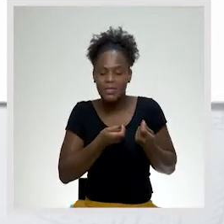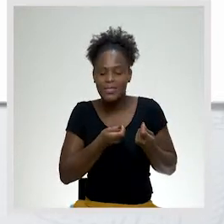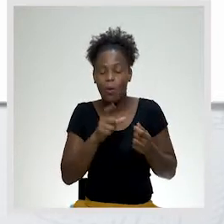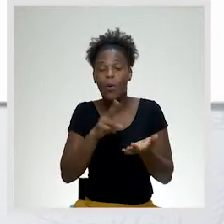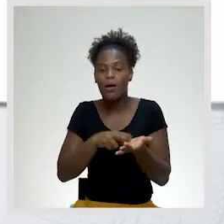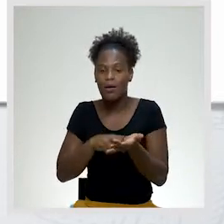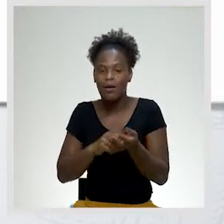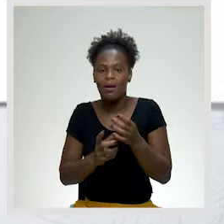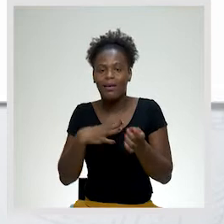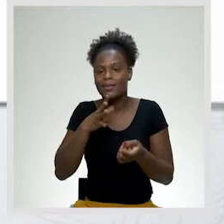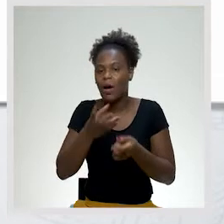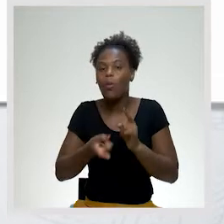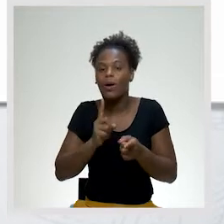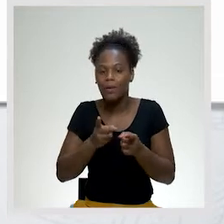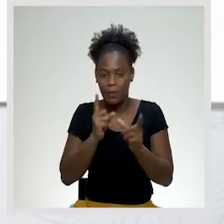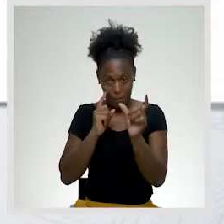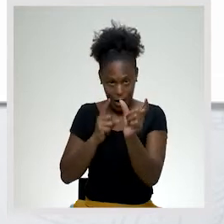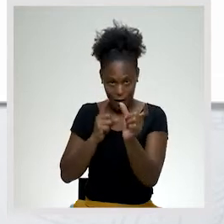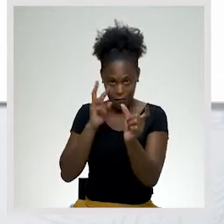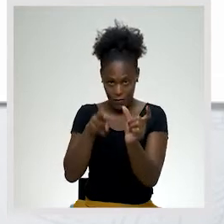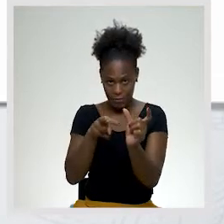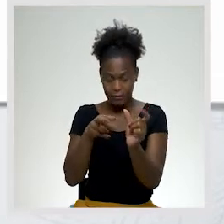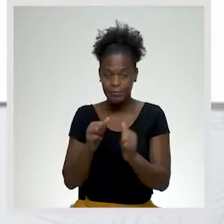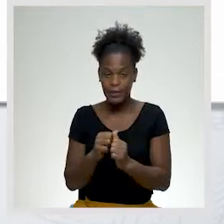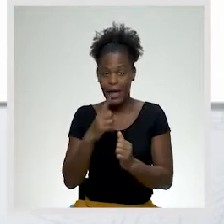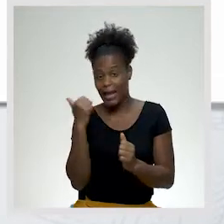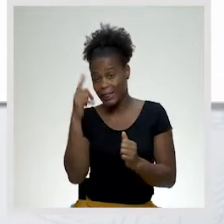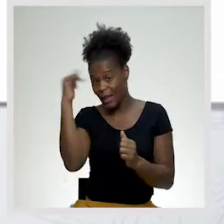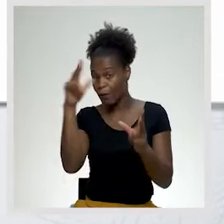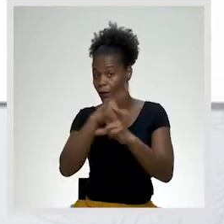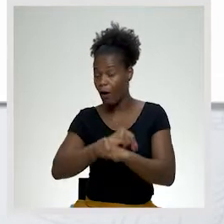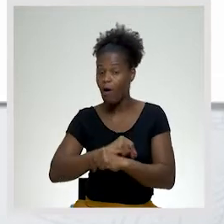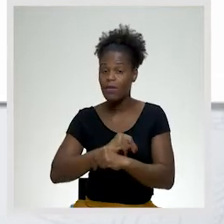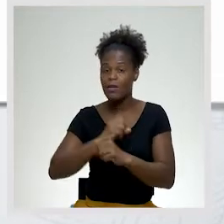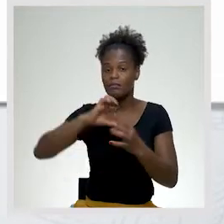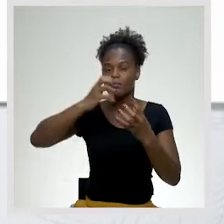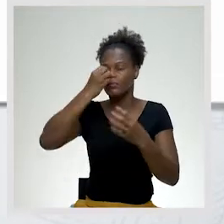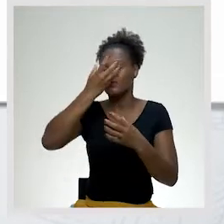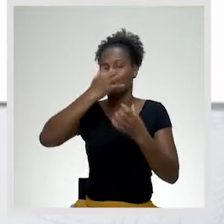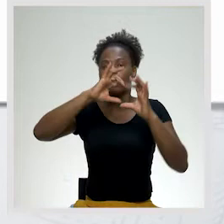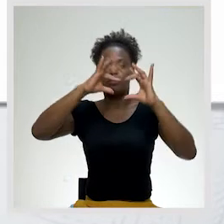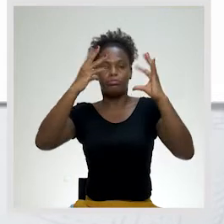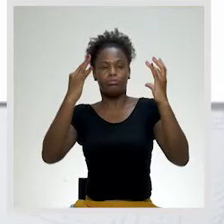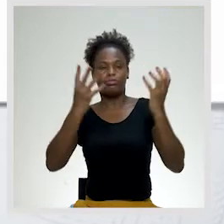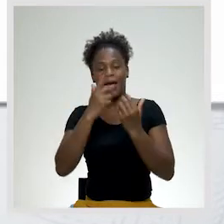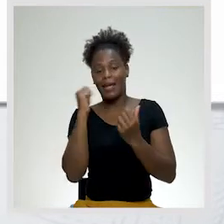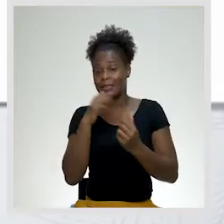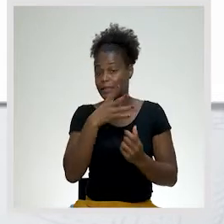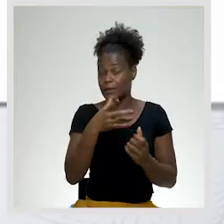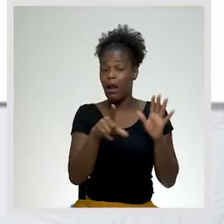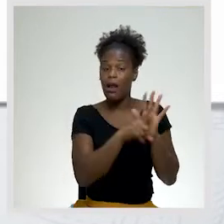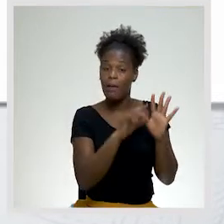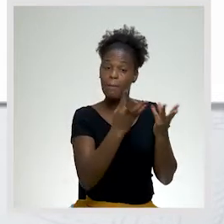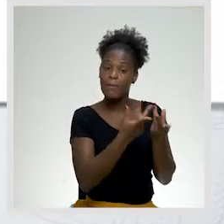real? Ele trouxe uma nova concepção da natureza. Segundo ele, são as leis matemáticas